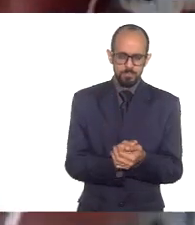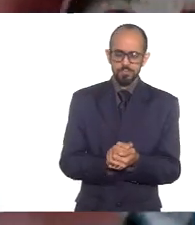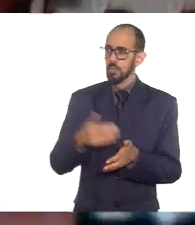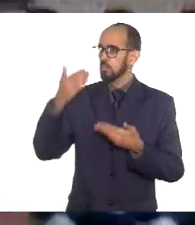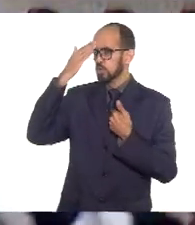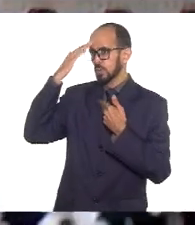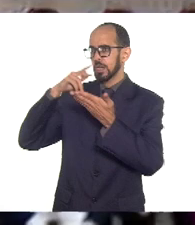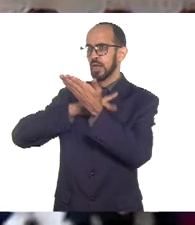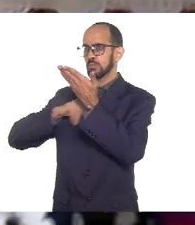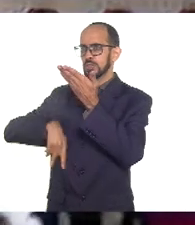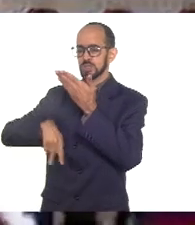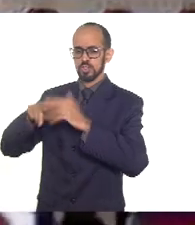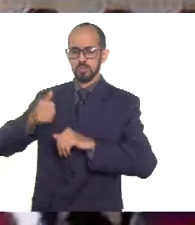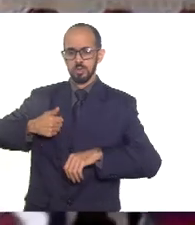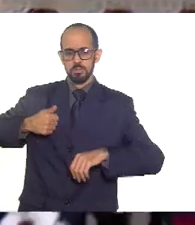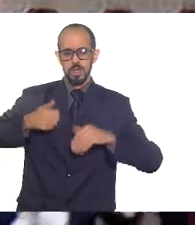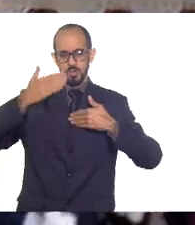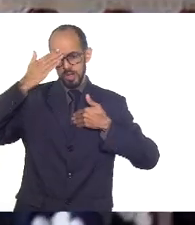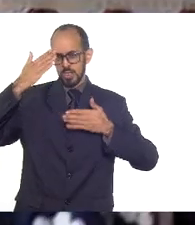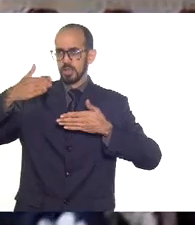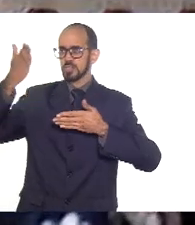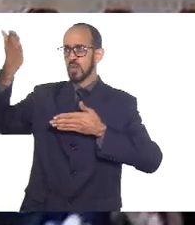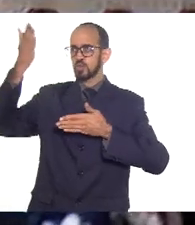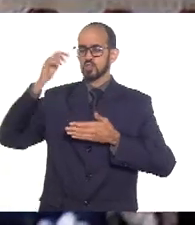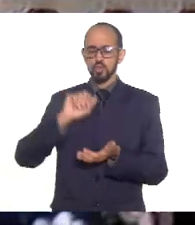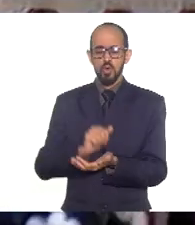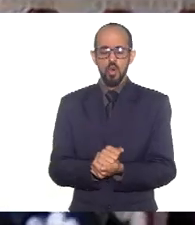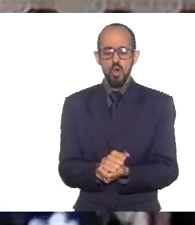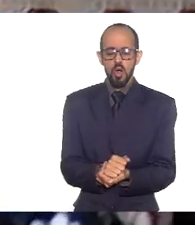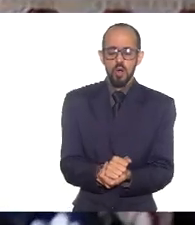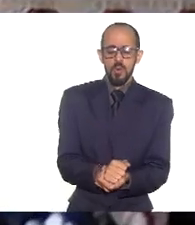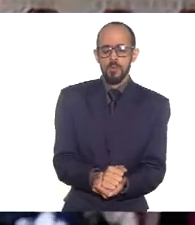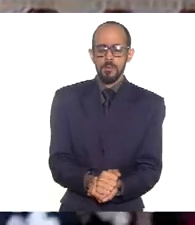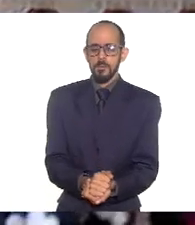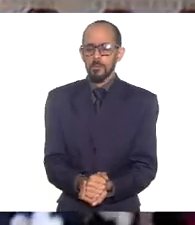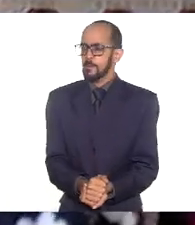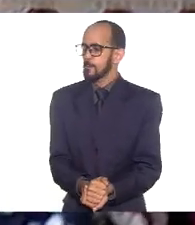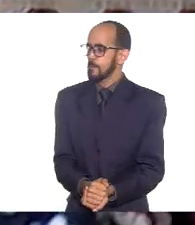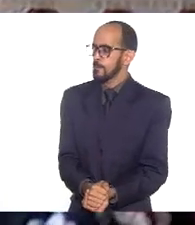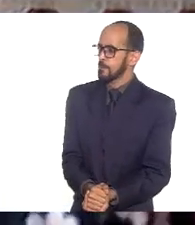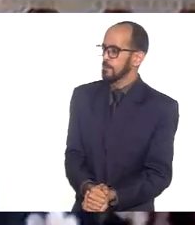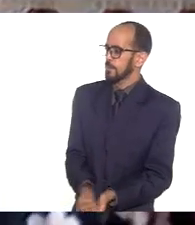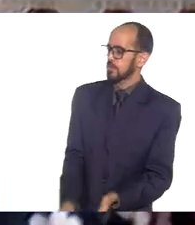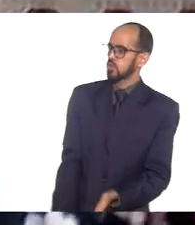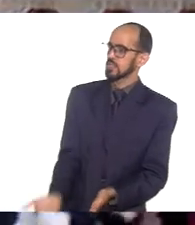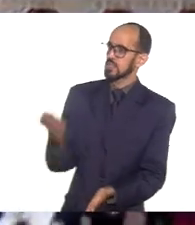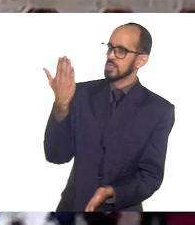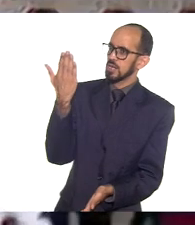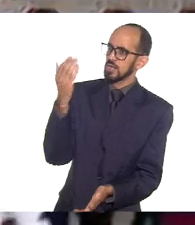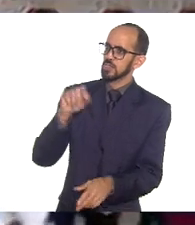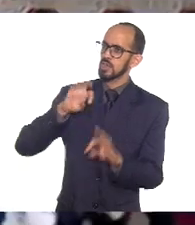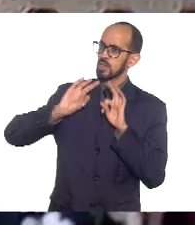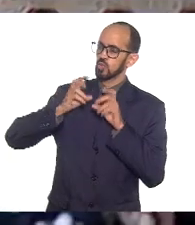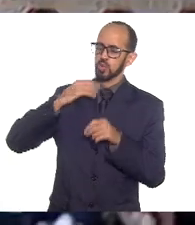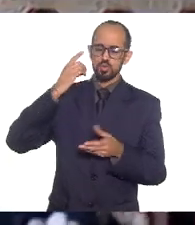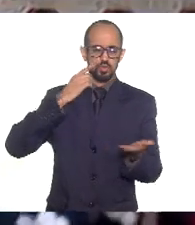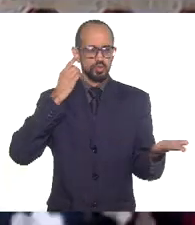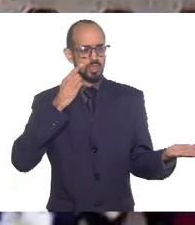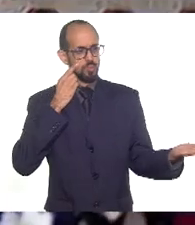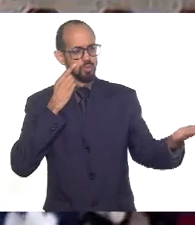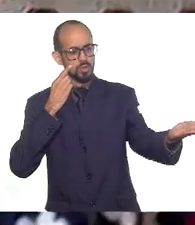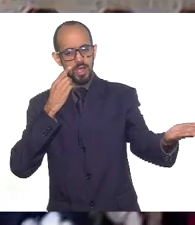obrigado primeiro agradecendo a vossa excelência' e na pessoa de vossa excelência a todos os deputados e deputadas